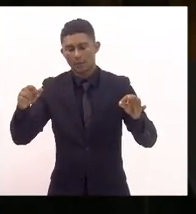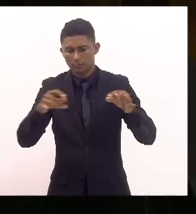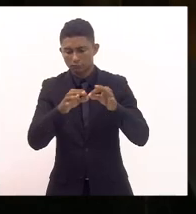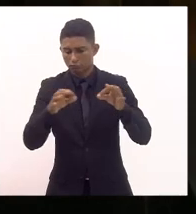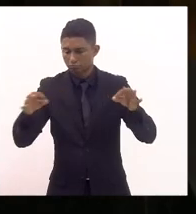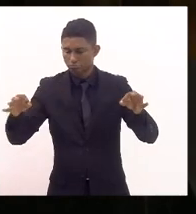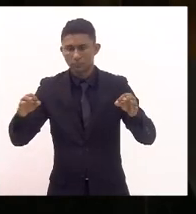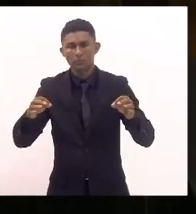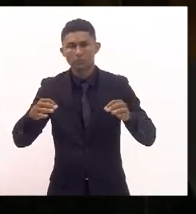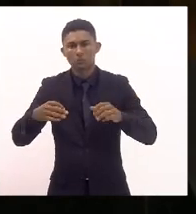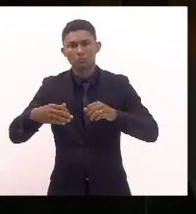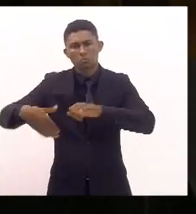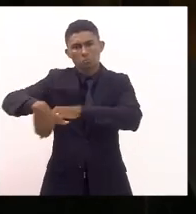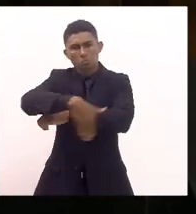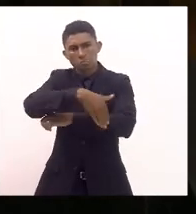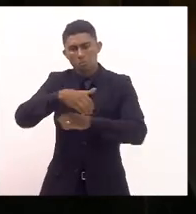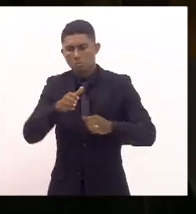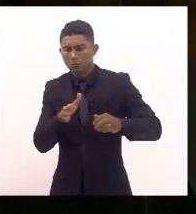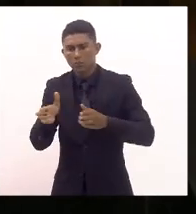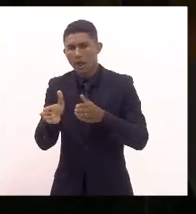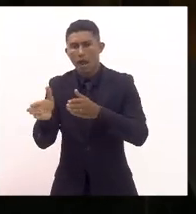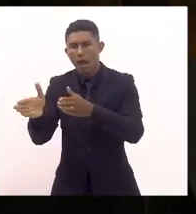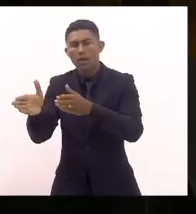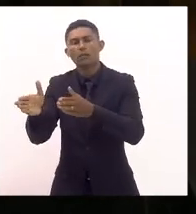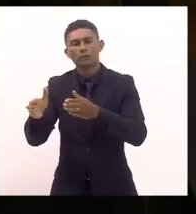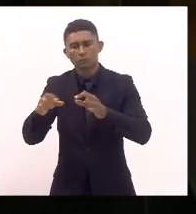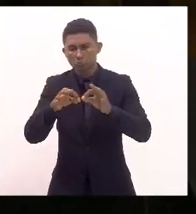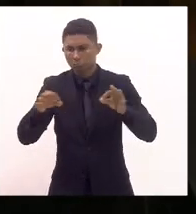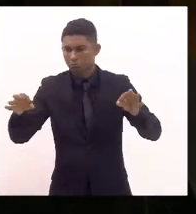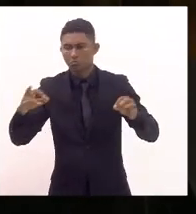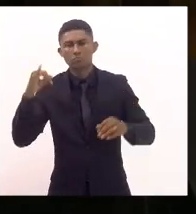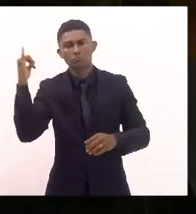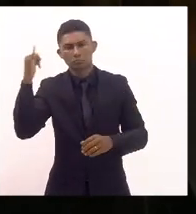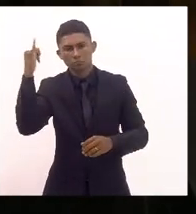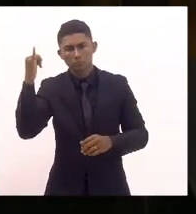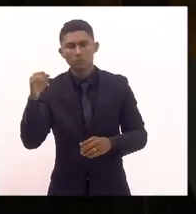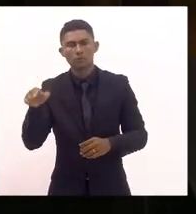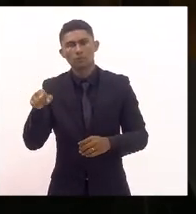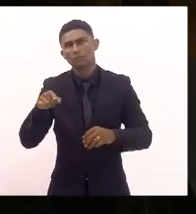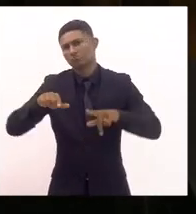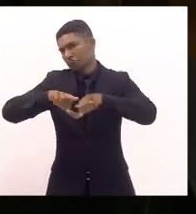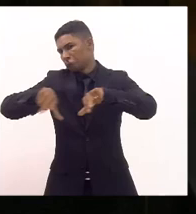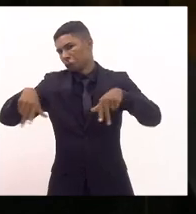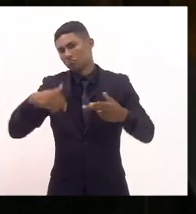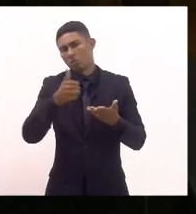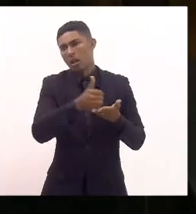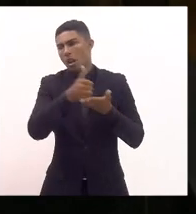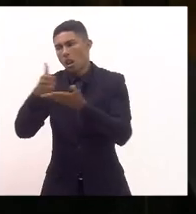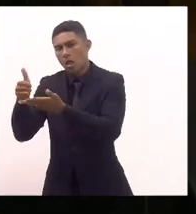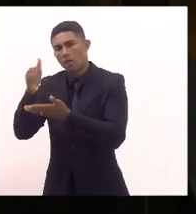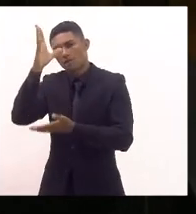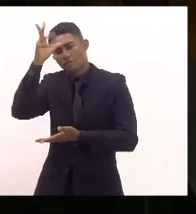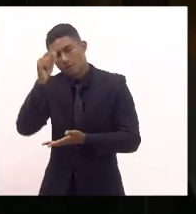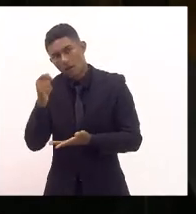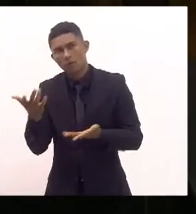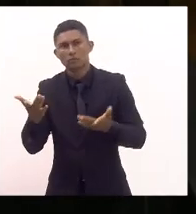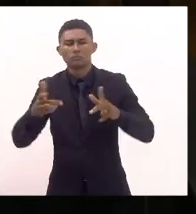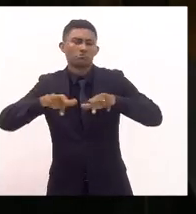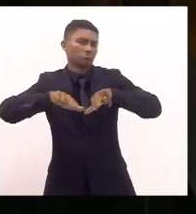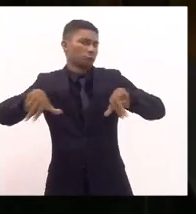importante Estrada de escoamento de produção de escoamento de frango de escoamento dos produtos